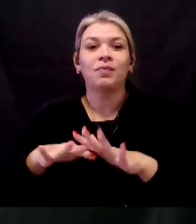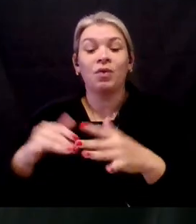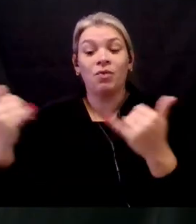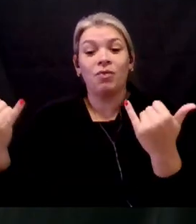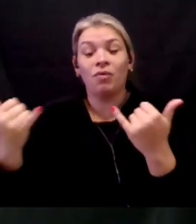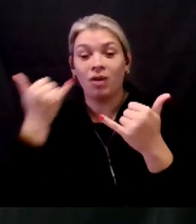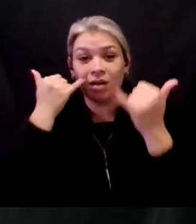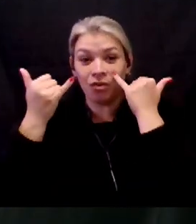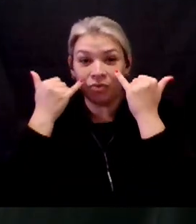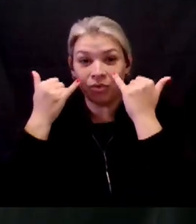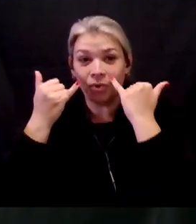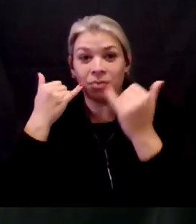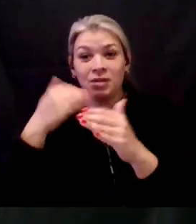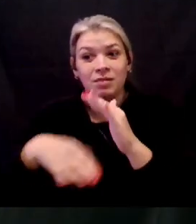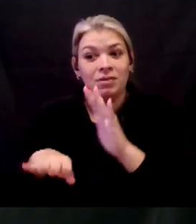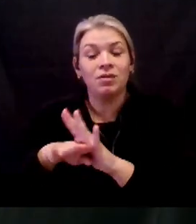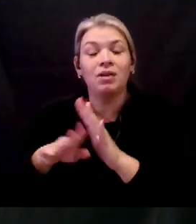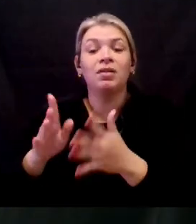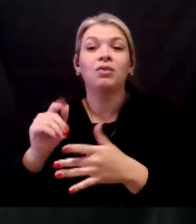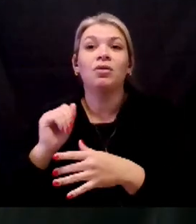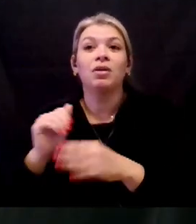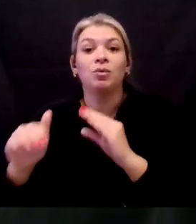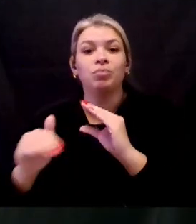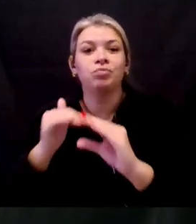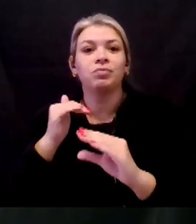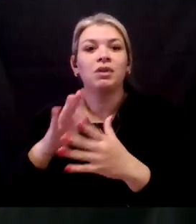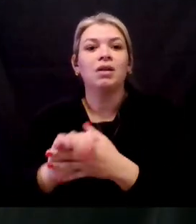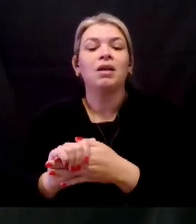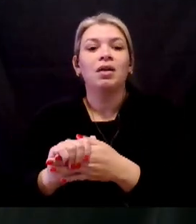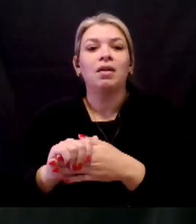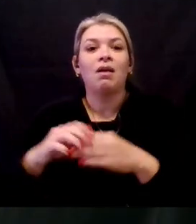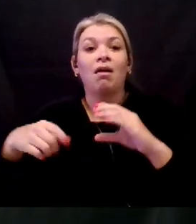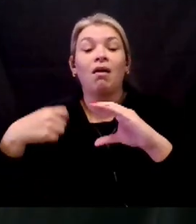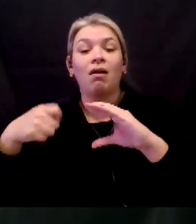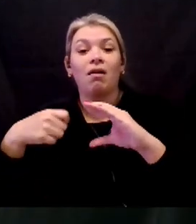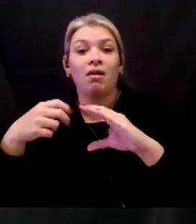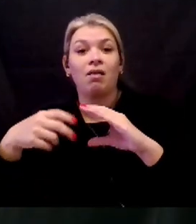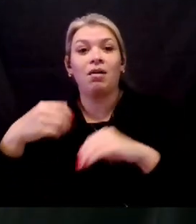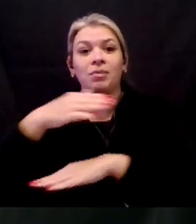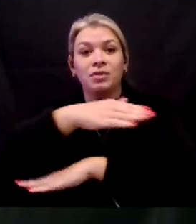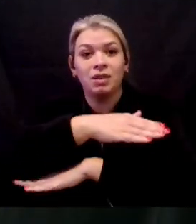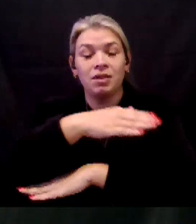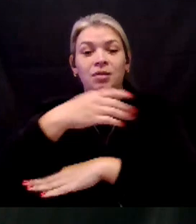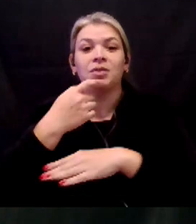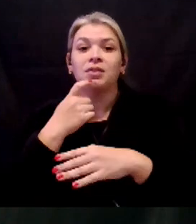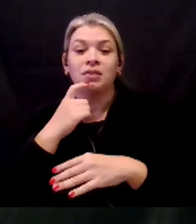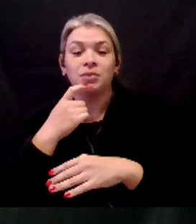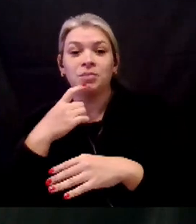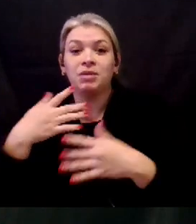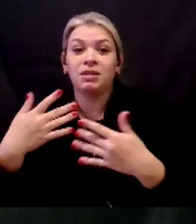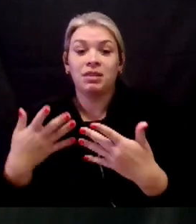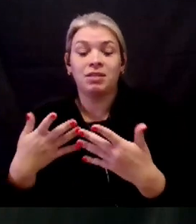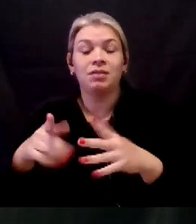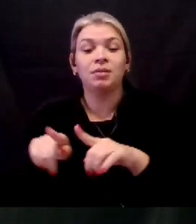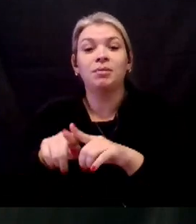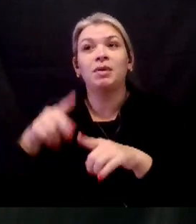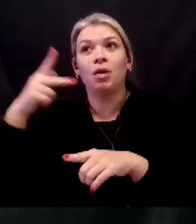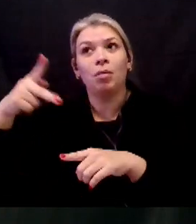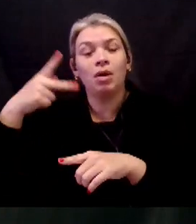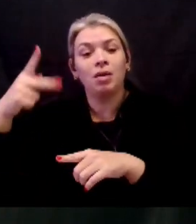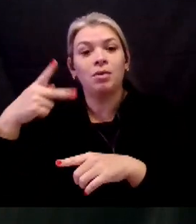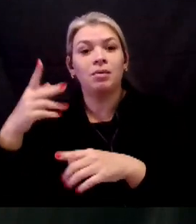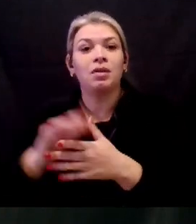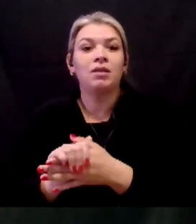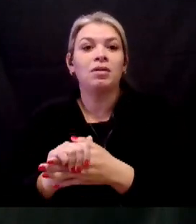Câmara de Campinas aprovou a criação da Frente Parlamentar de Enfrentamento ao Contorno Norte de Campinas, proposta pelo vereador